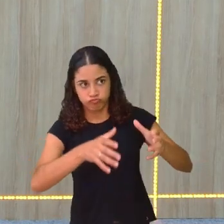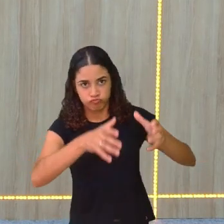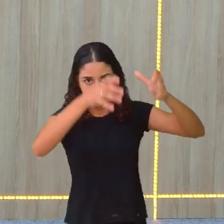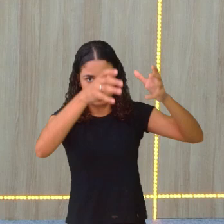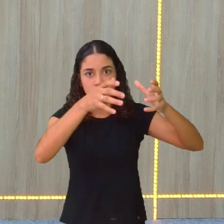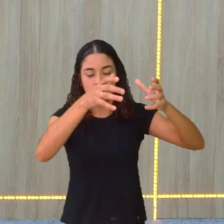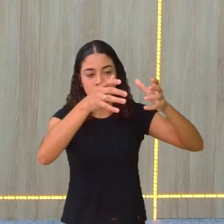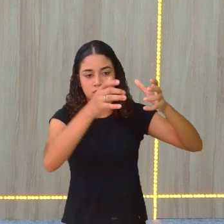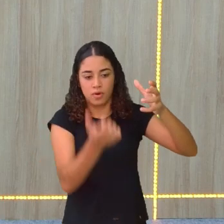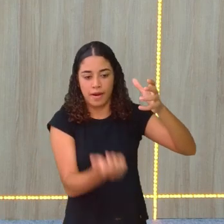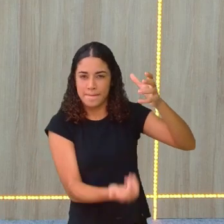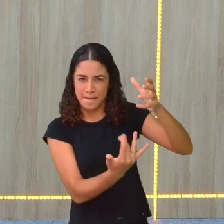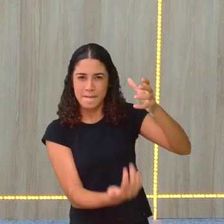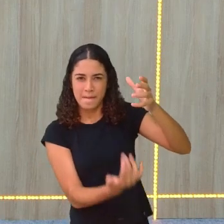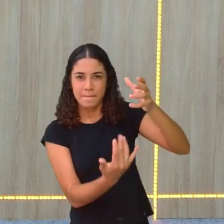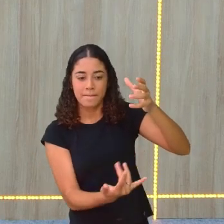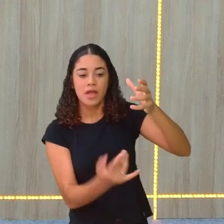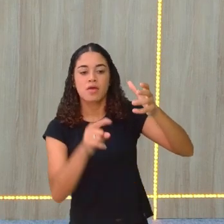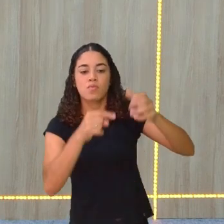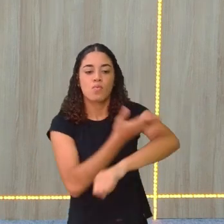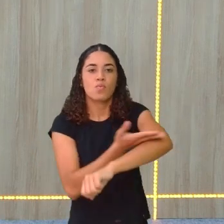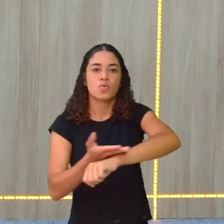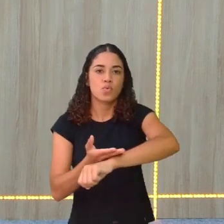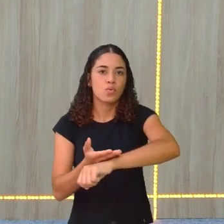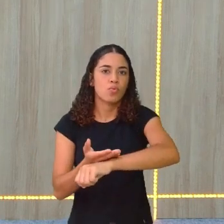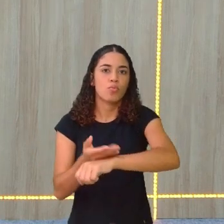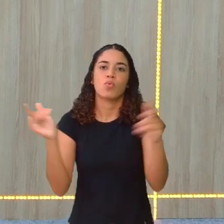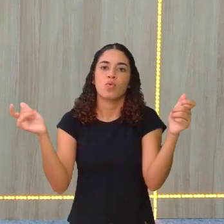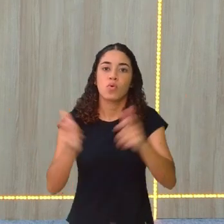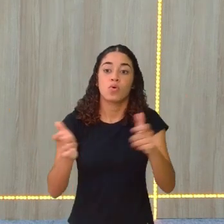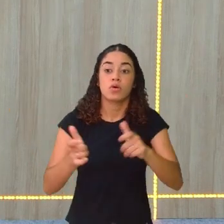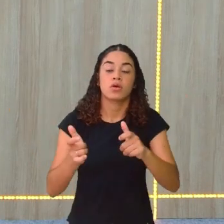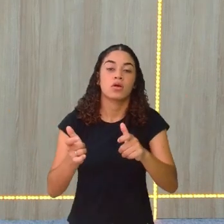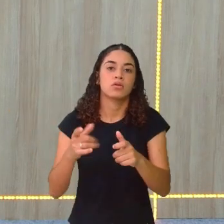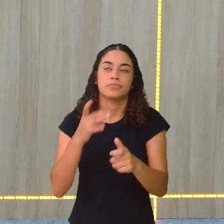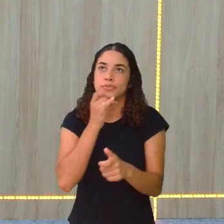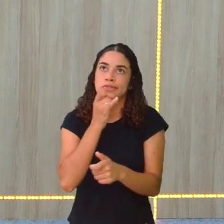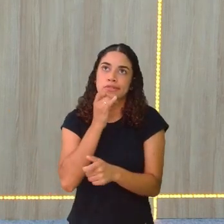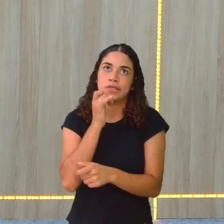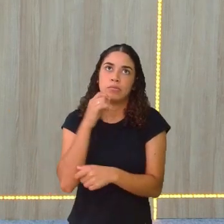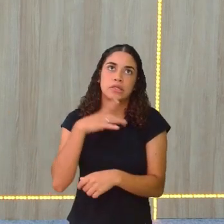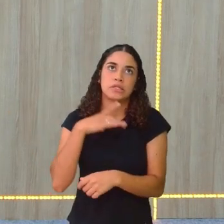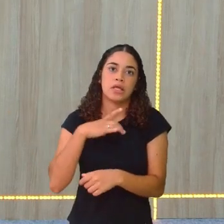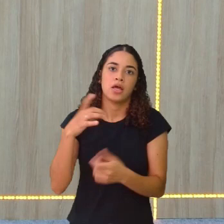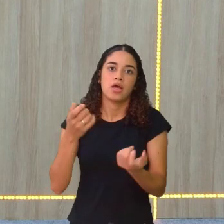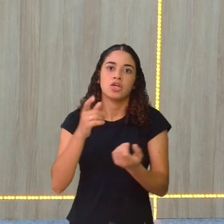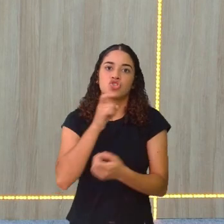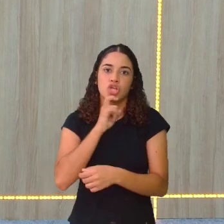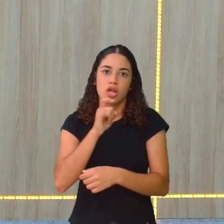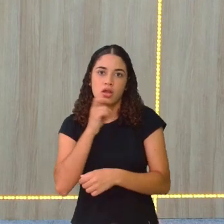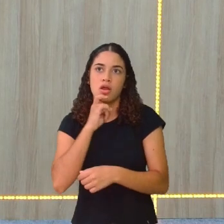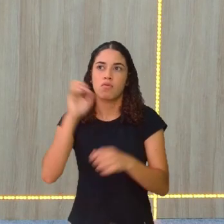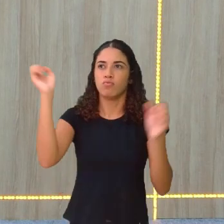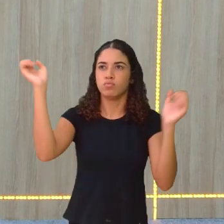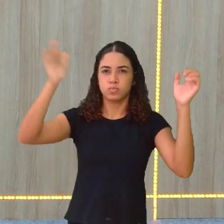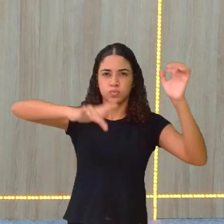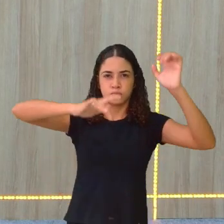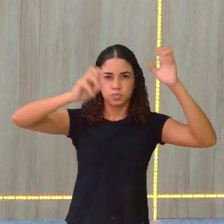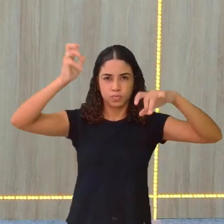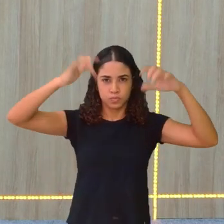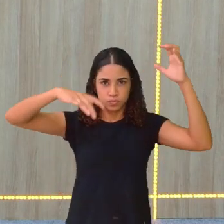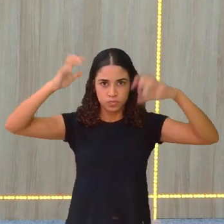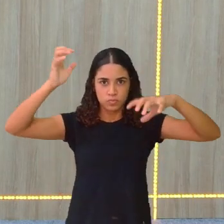costume de locais onde no inverno a gente tem neve, certo? Então a chaminé ela